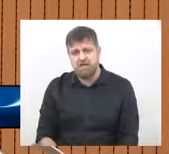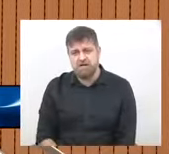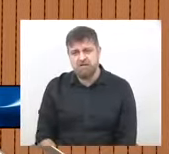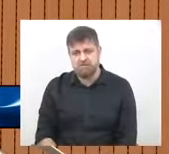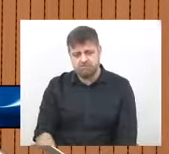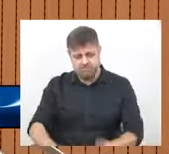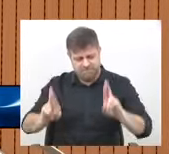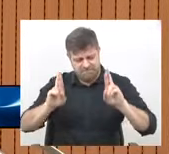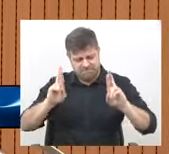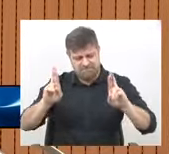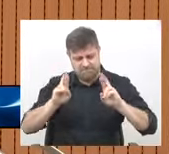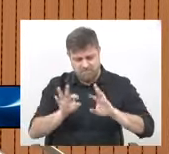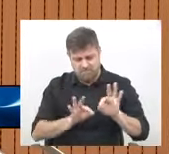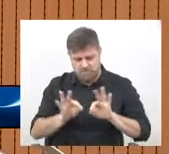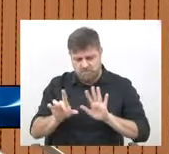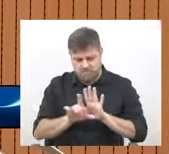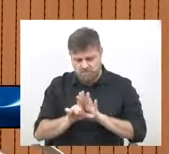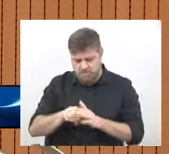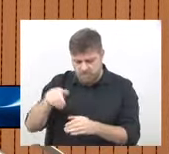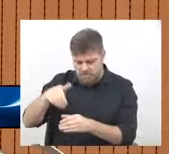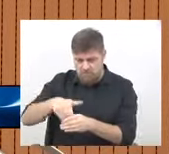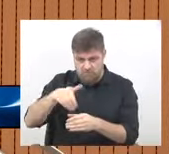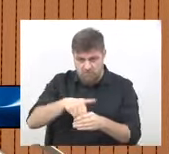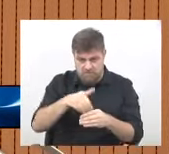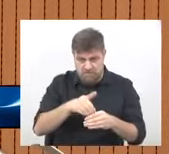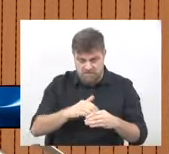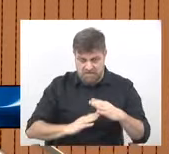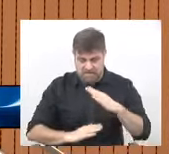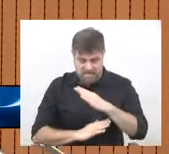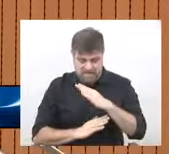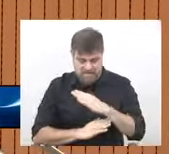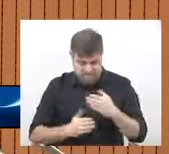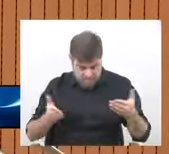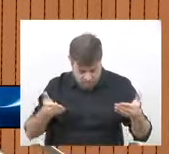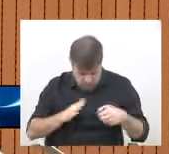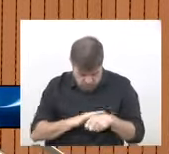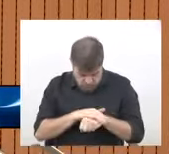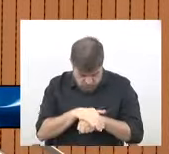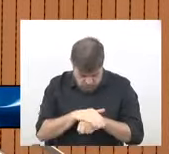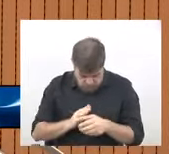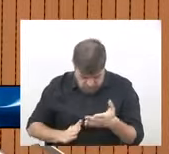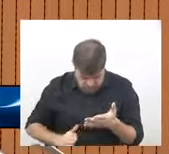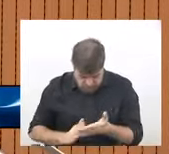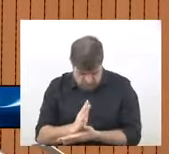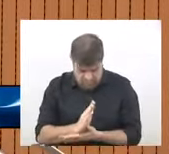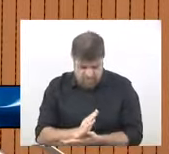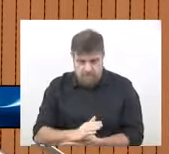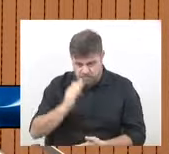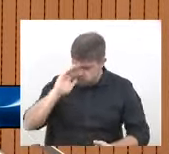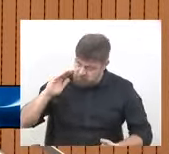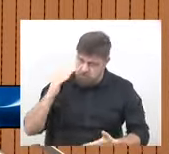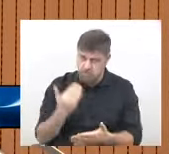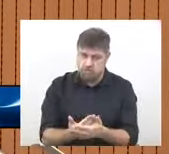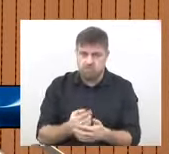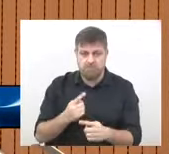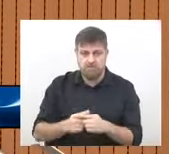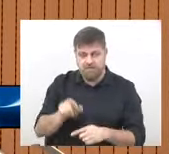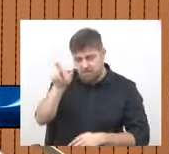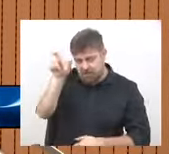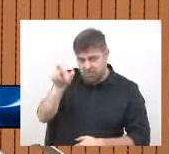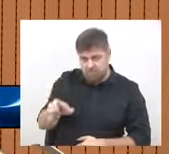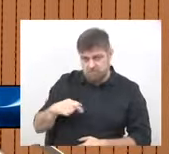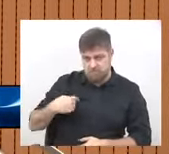espero que esse projeto seja aprovado aqui nesta casa, e será, porque é uma pessoa que merece todo o